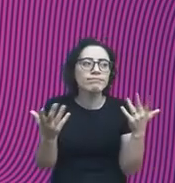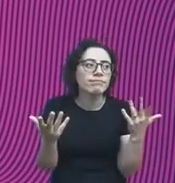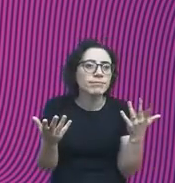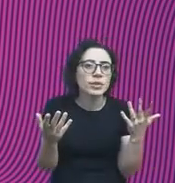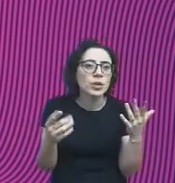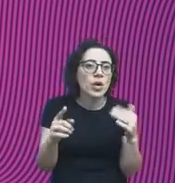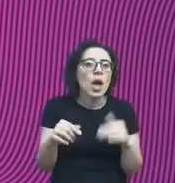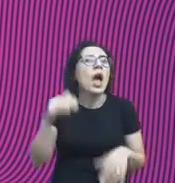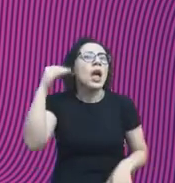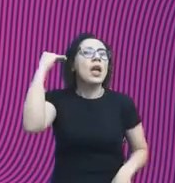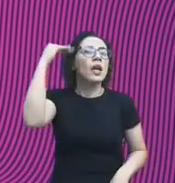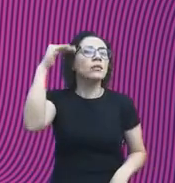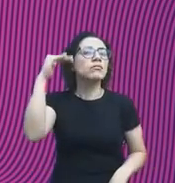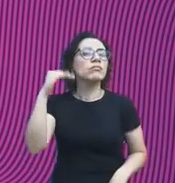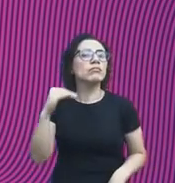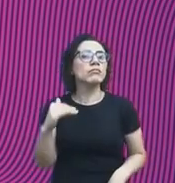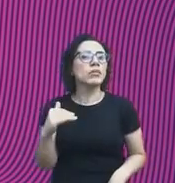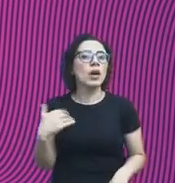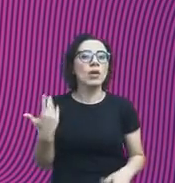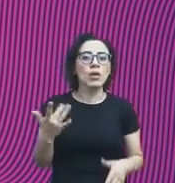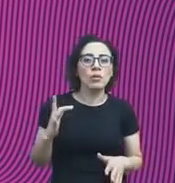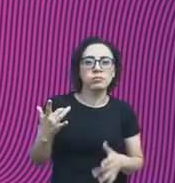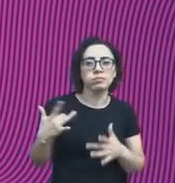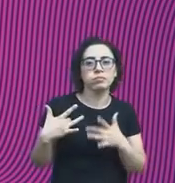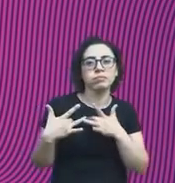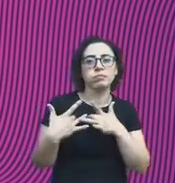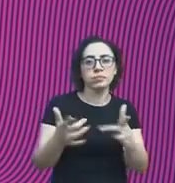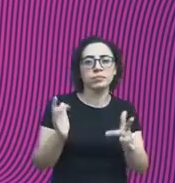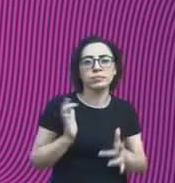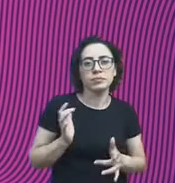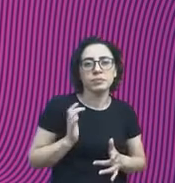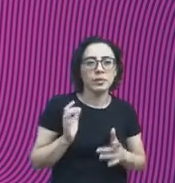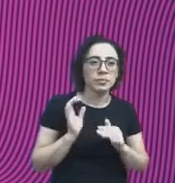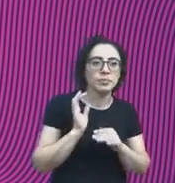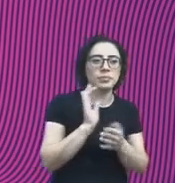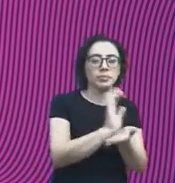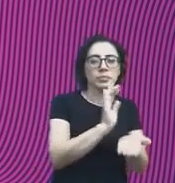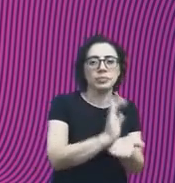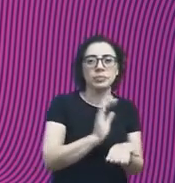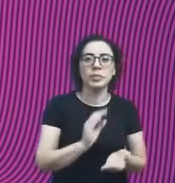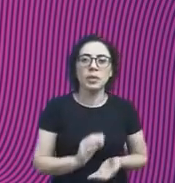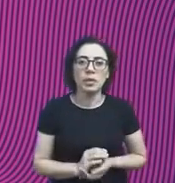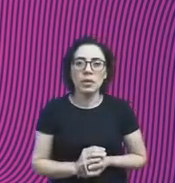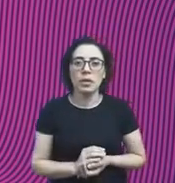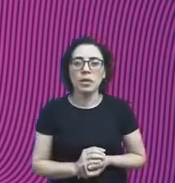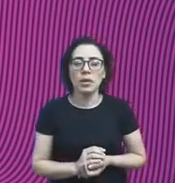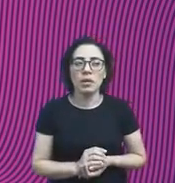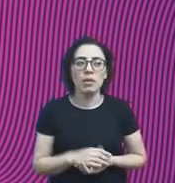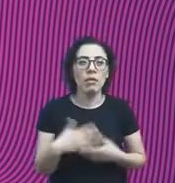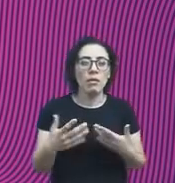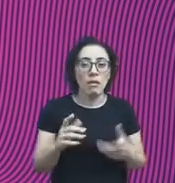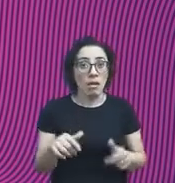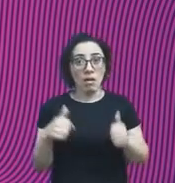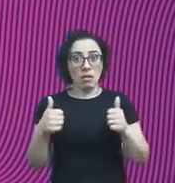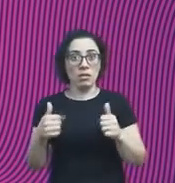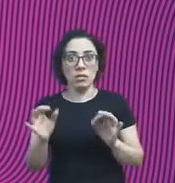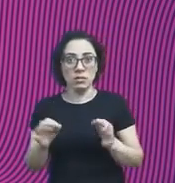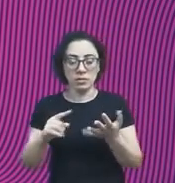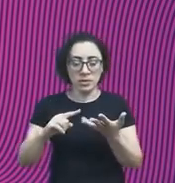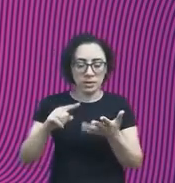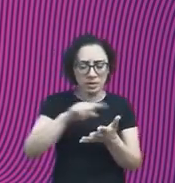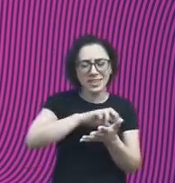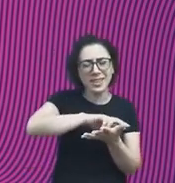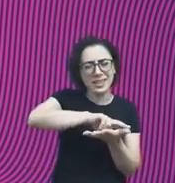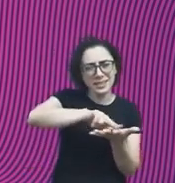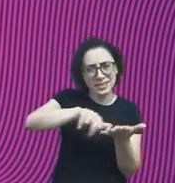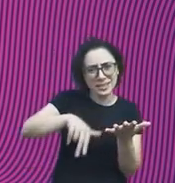filantropia, os independentes, os em rede, os sem rede, decorrem num país do tamanho